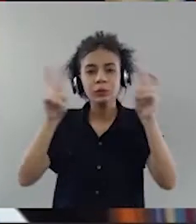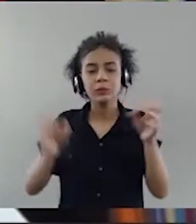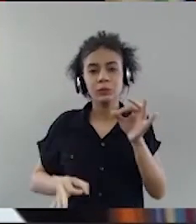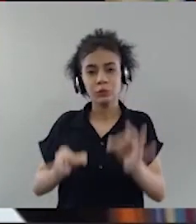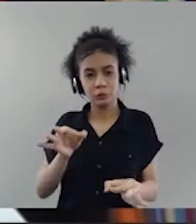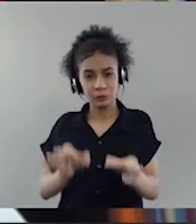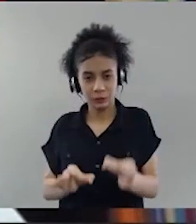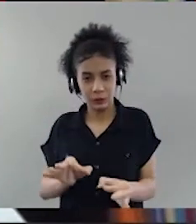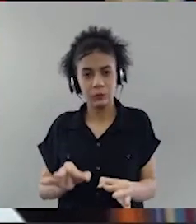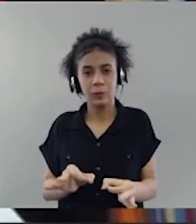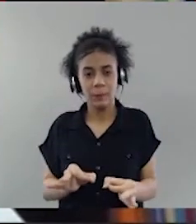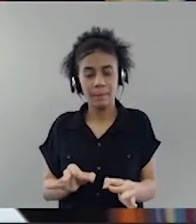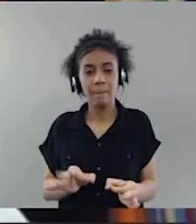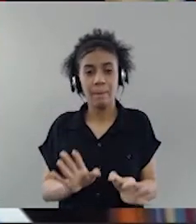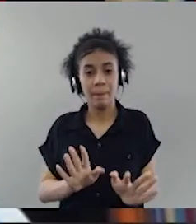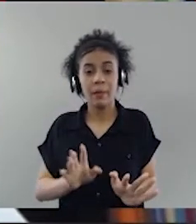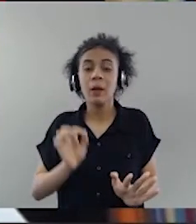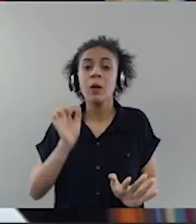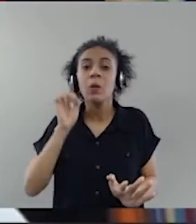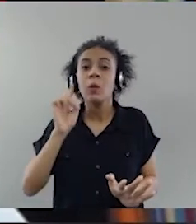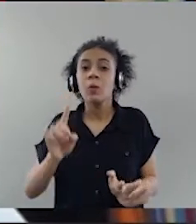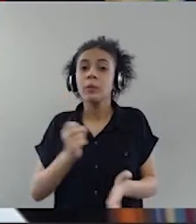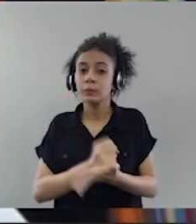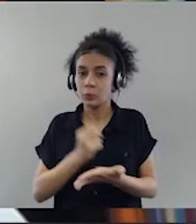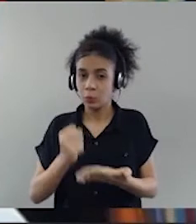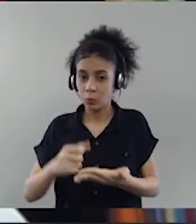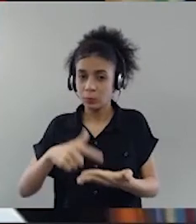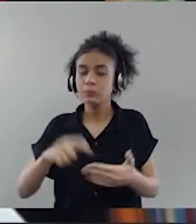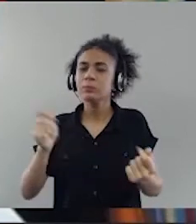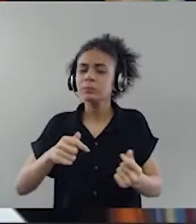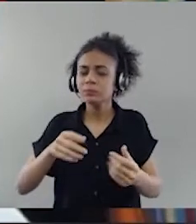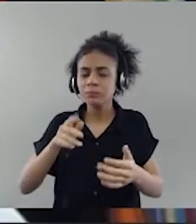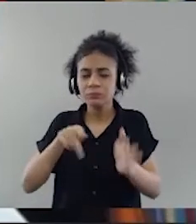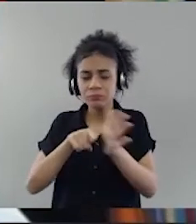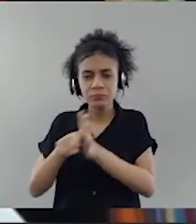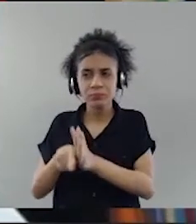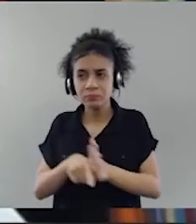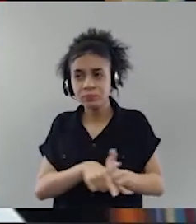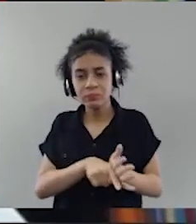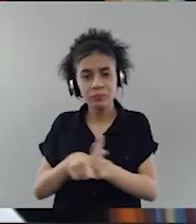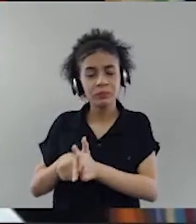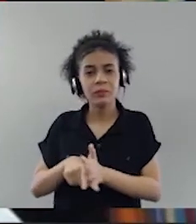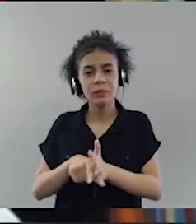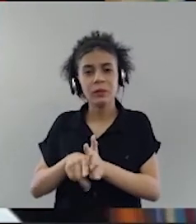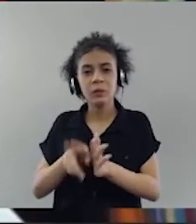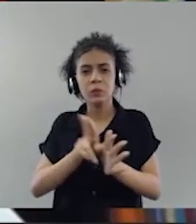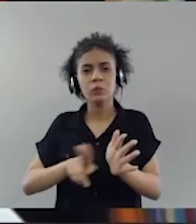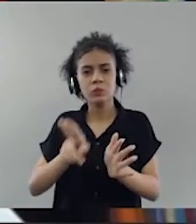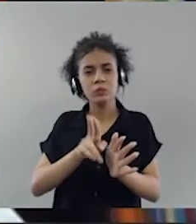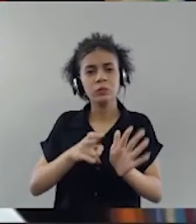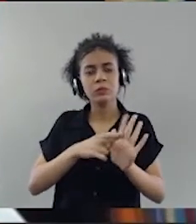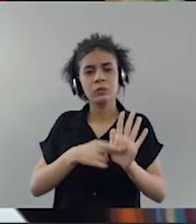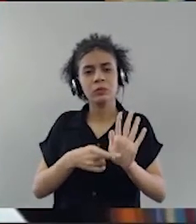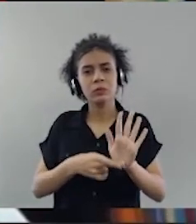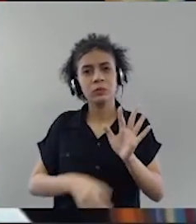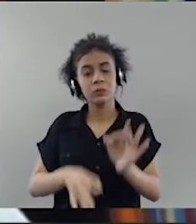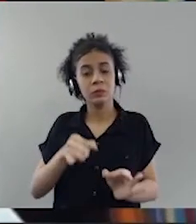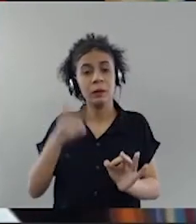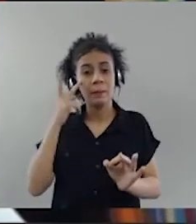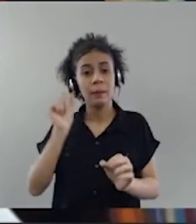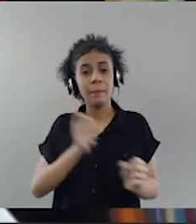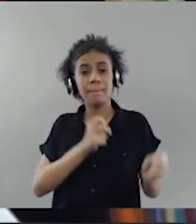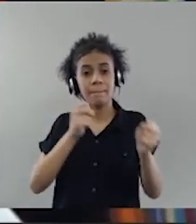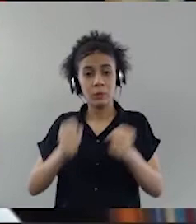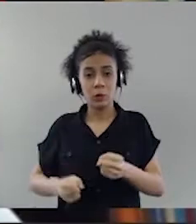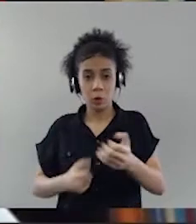Quer dizer, o instrumento contrato ele pode ser manejado, inclusive, por meio de diversos regimes jurídicos, para que o poder de compra